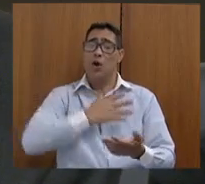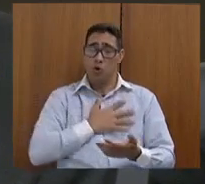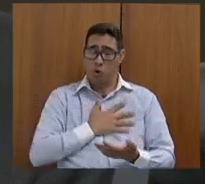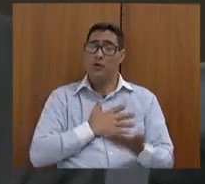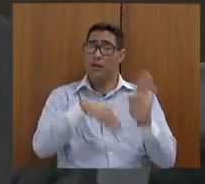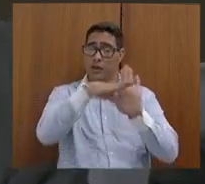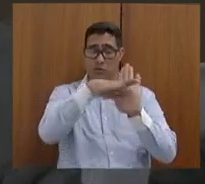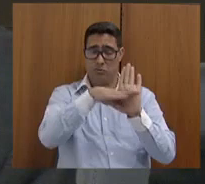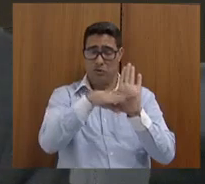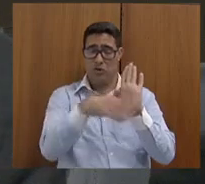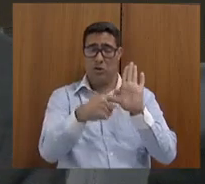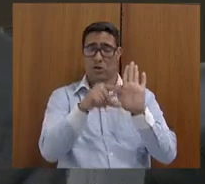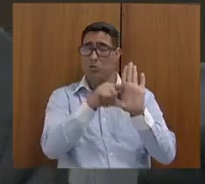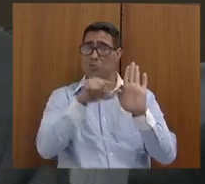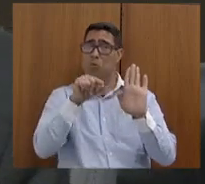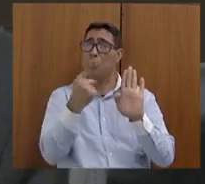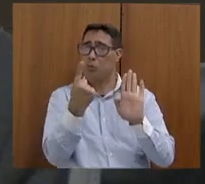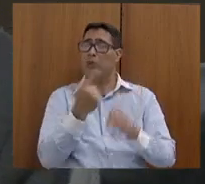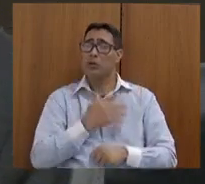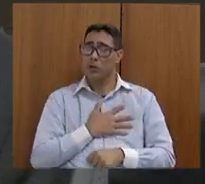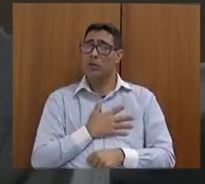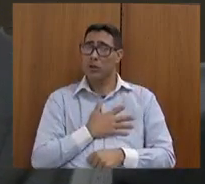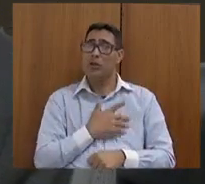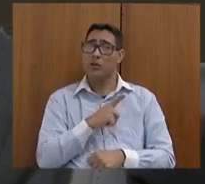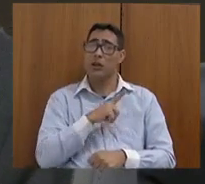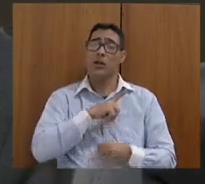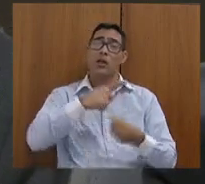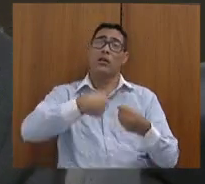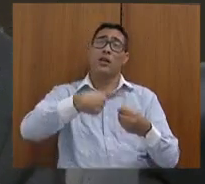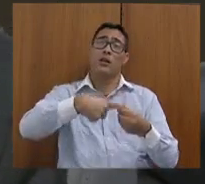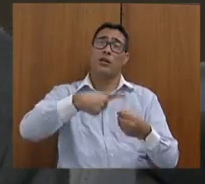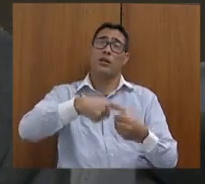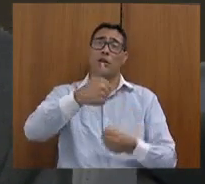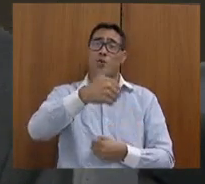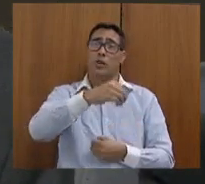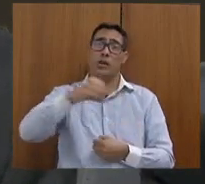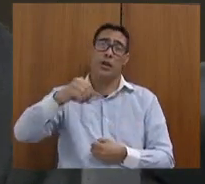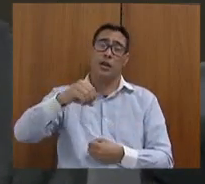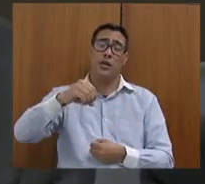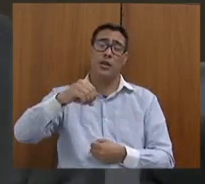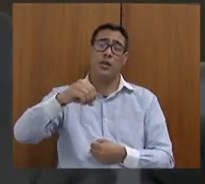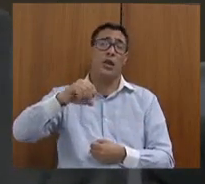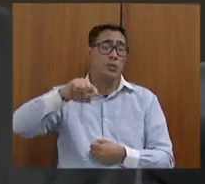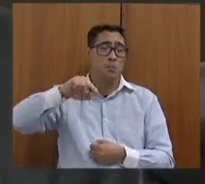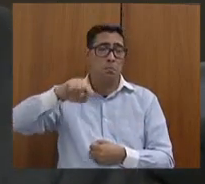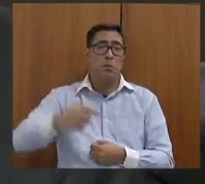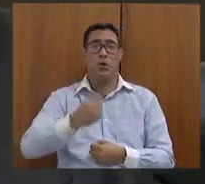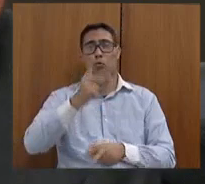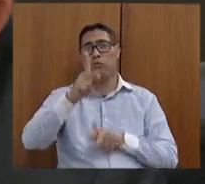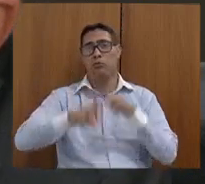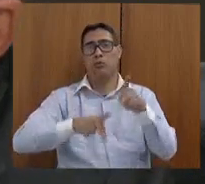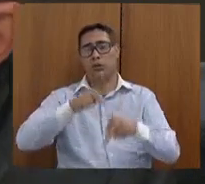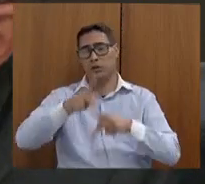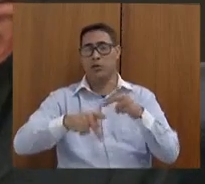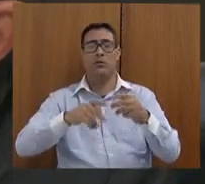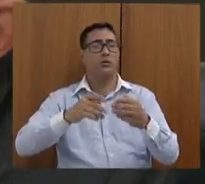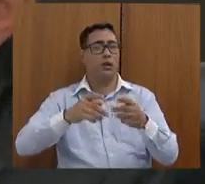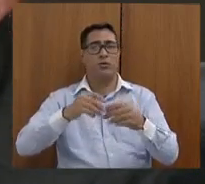do Colégio Tiradentes nesse momento na cidades com mais de 100 mil habitantes que não